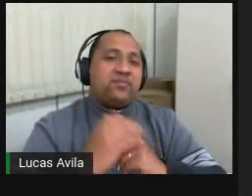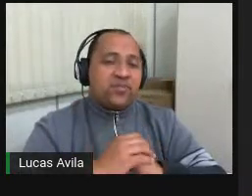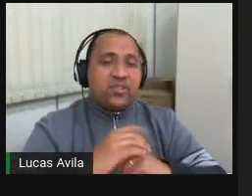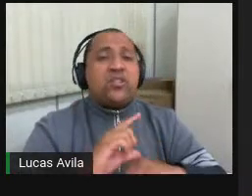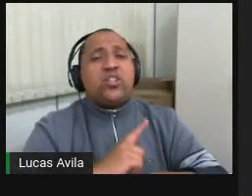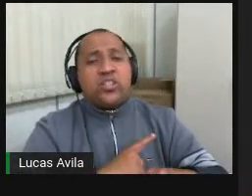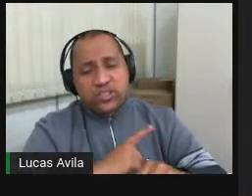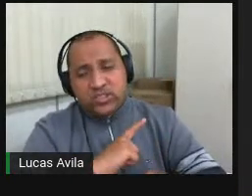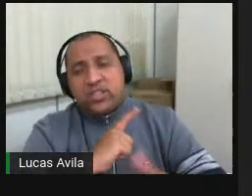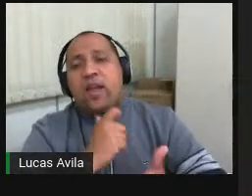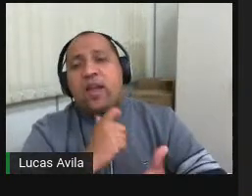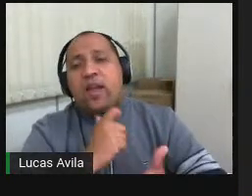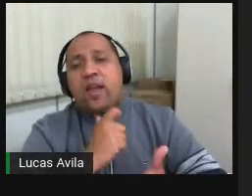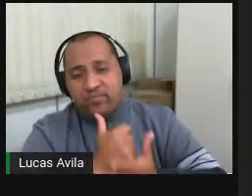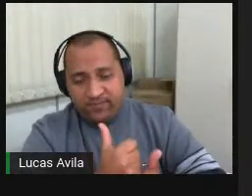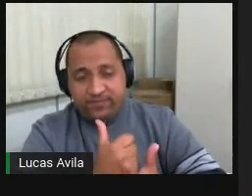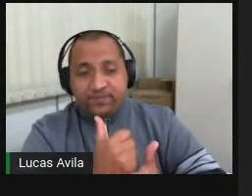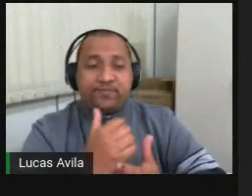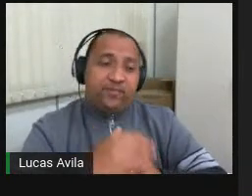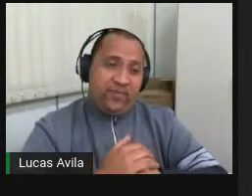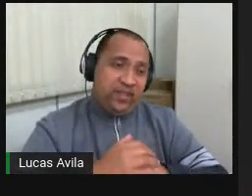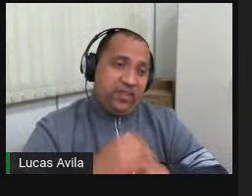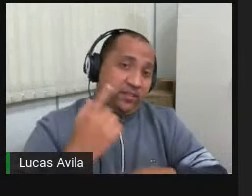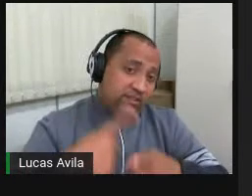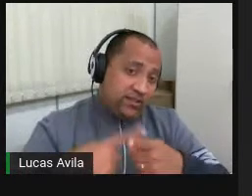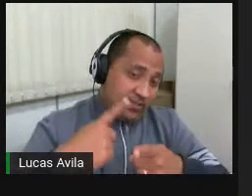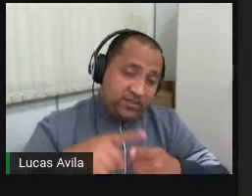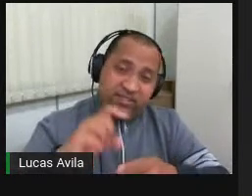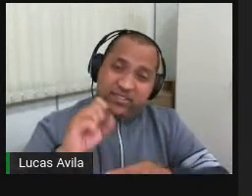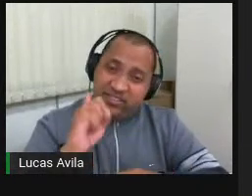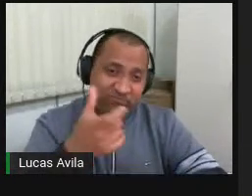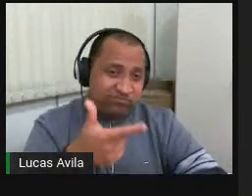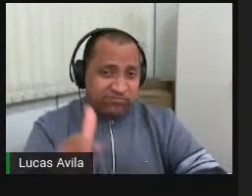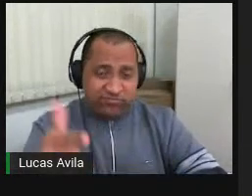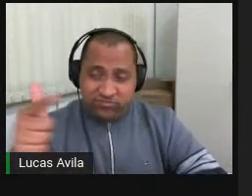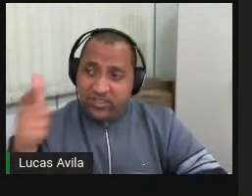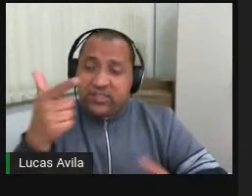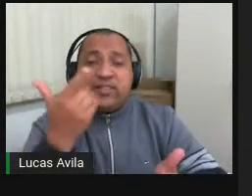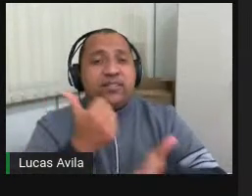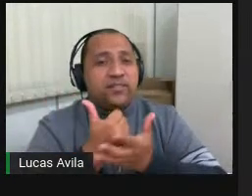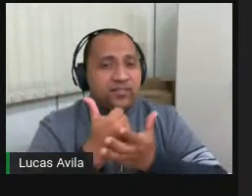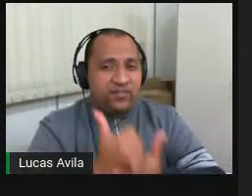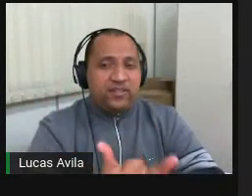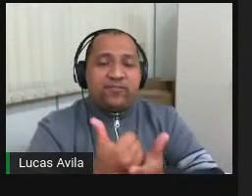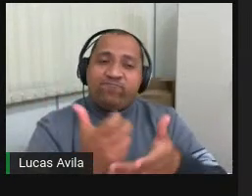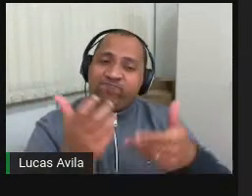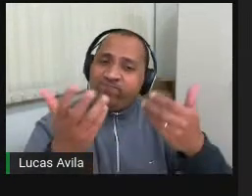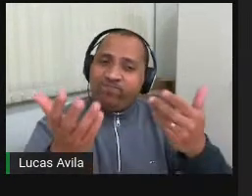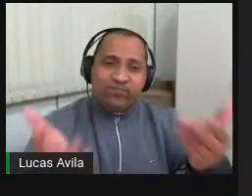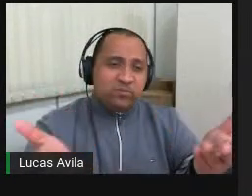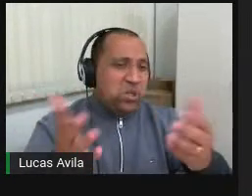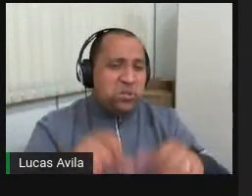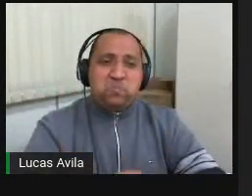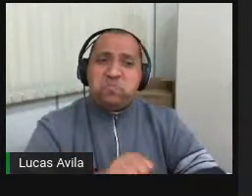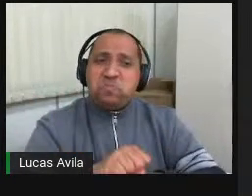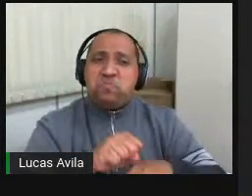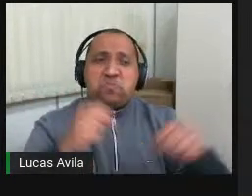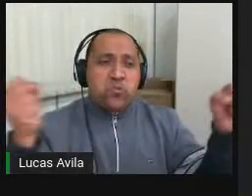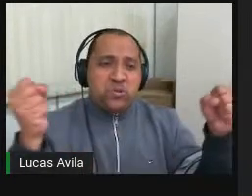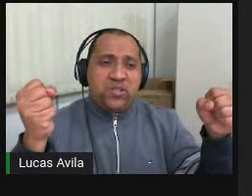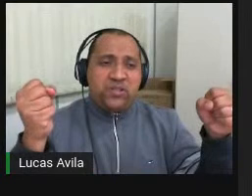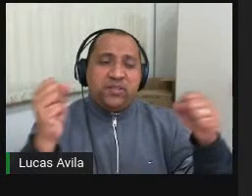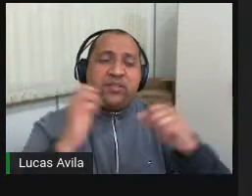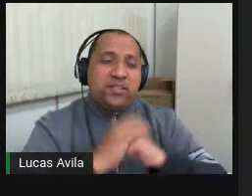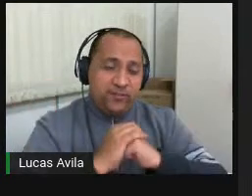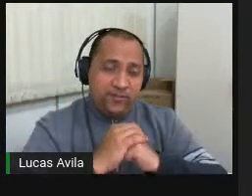apoio, porque sem o suporte deles seria impossível, né, para